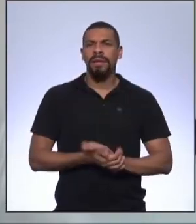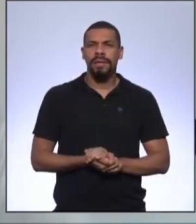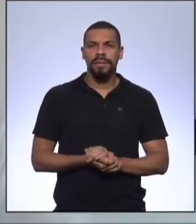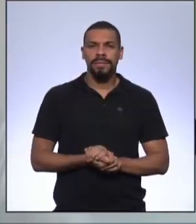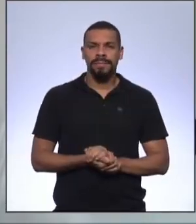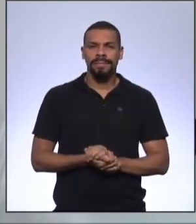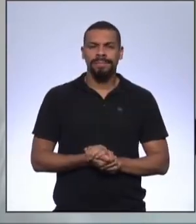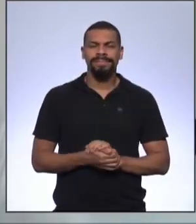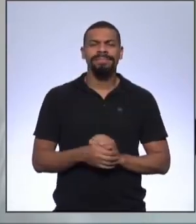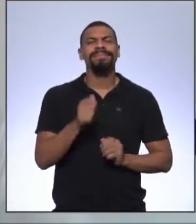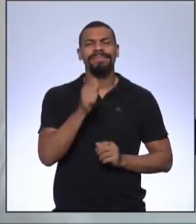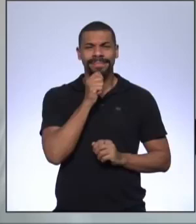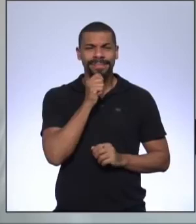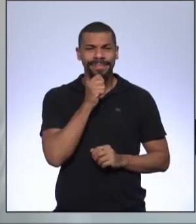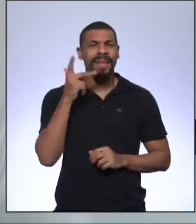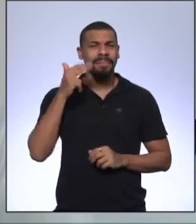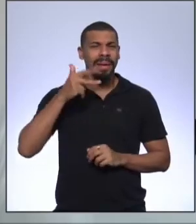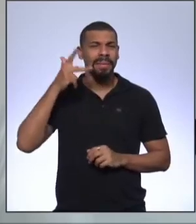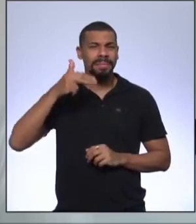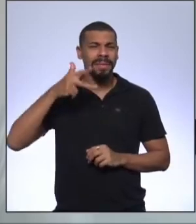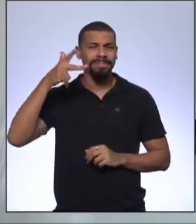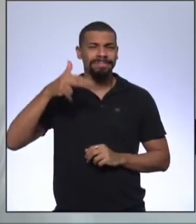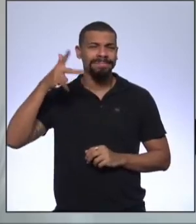Ainda está cortando muito.